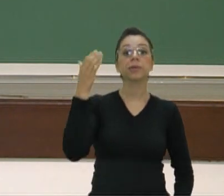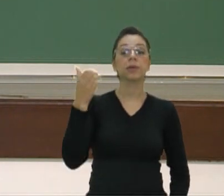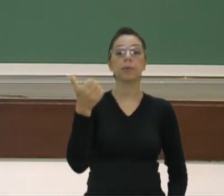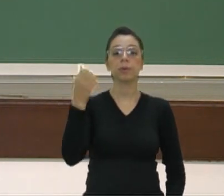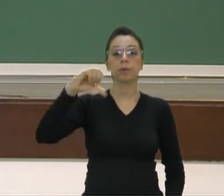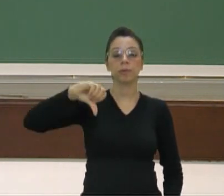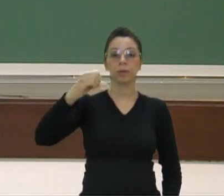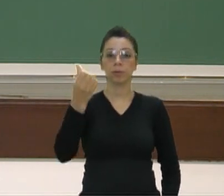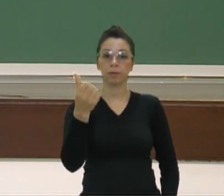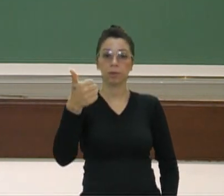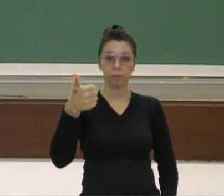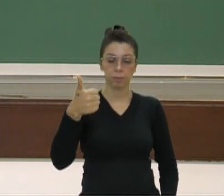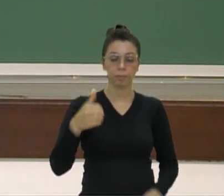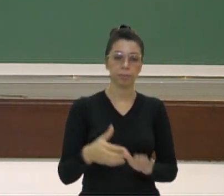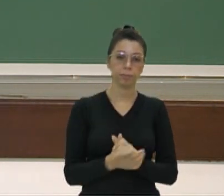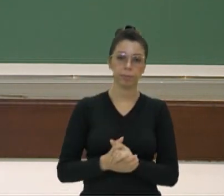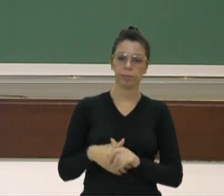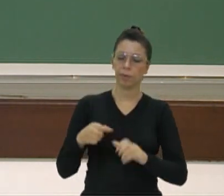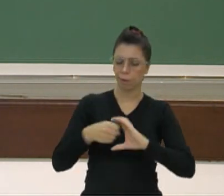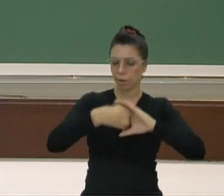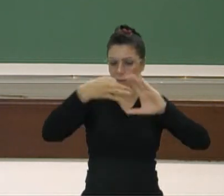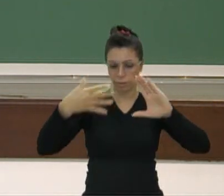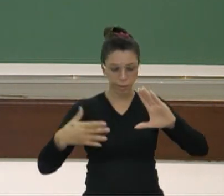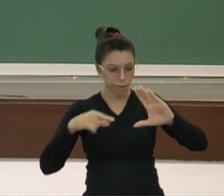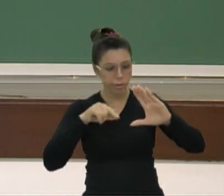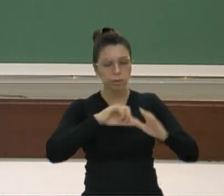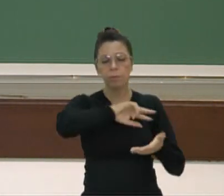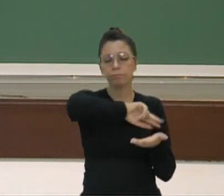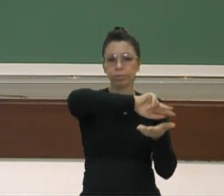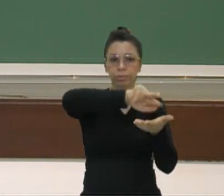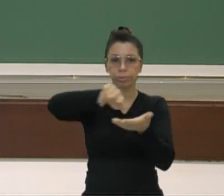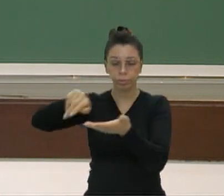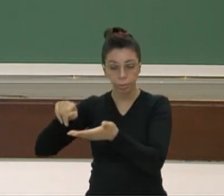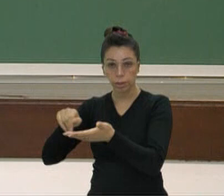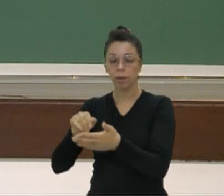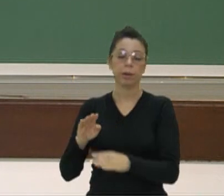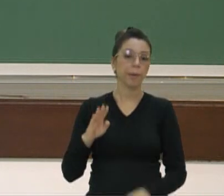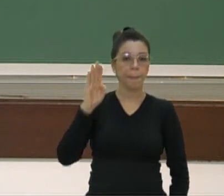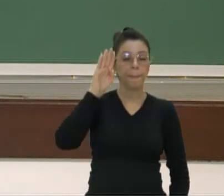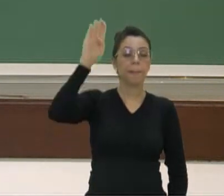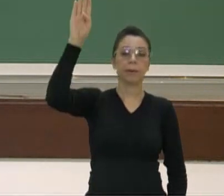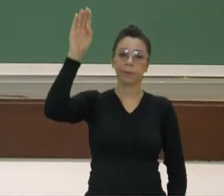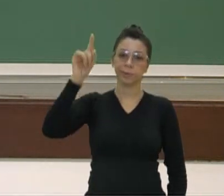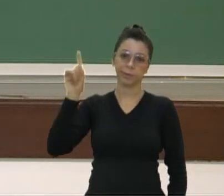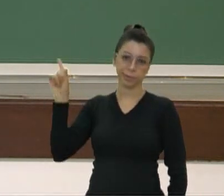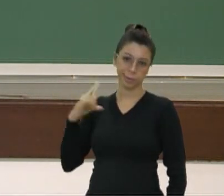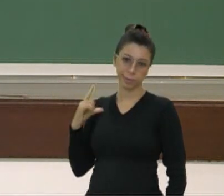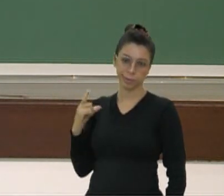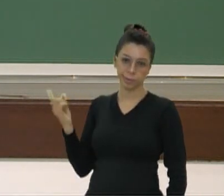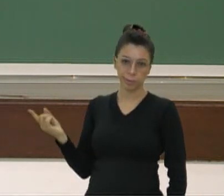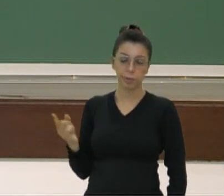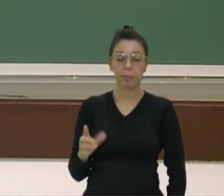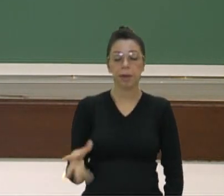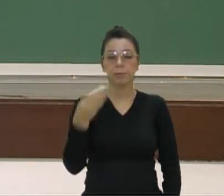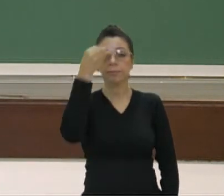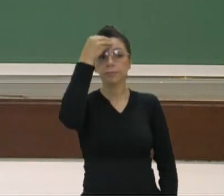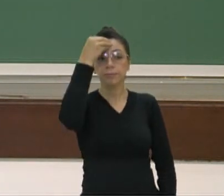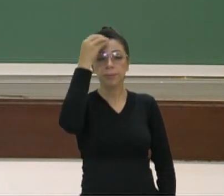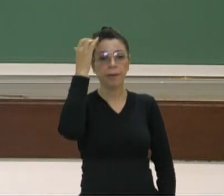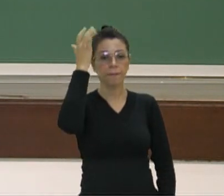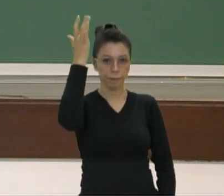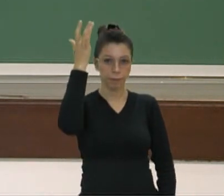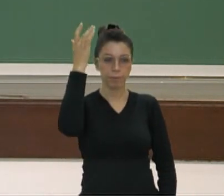Características desse momento são N, mas algumas retratadas em sala, que eu acho mais particulares e fáceis de você